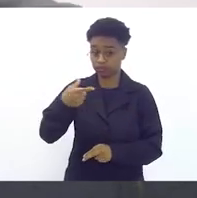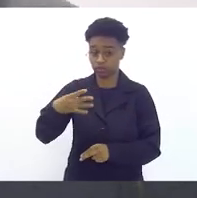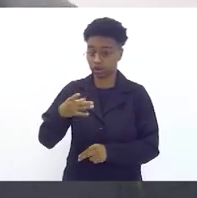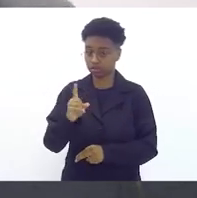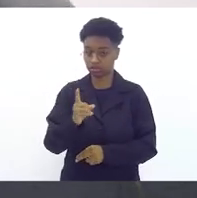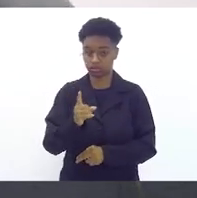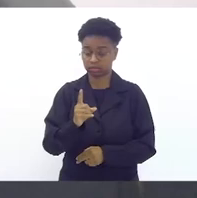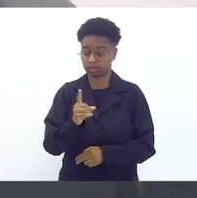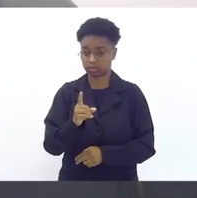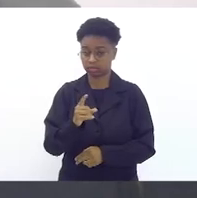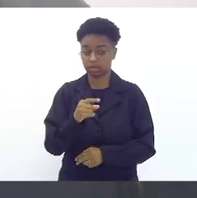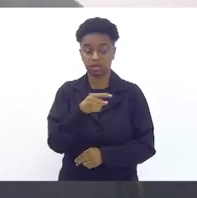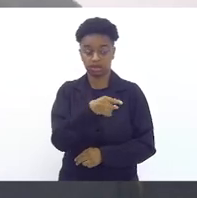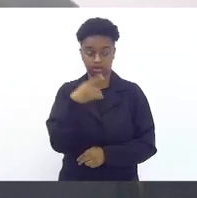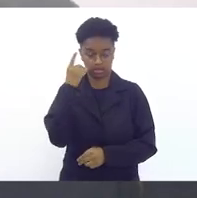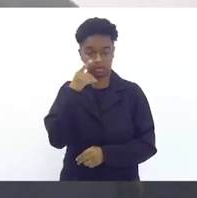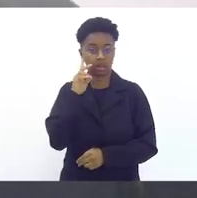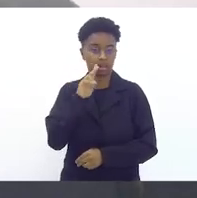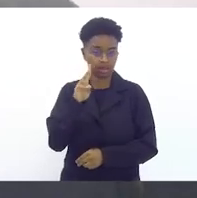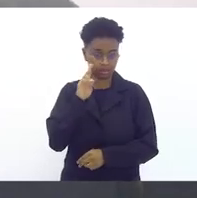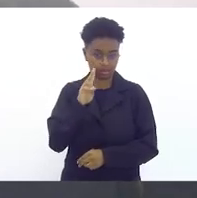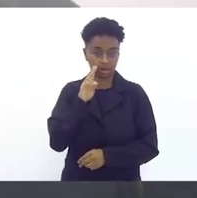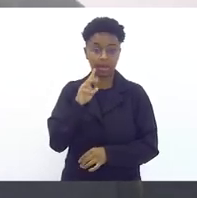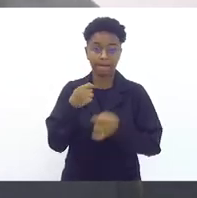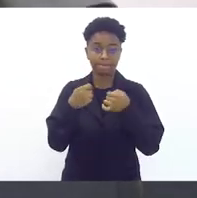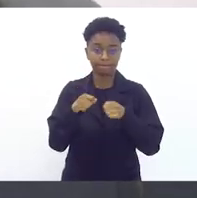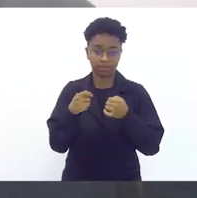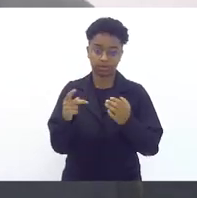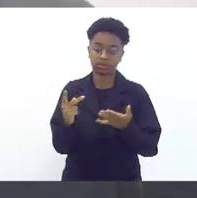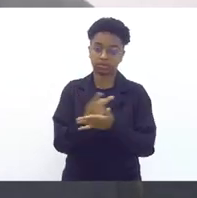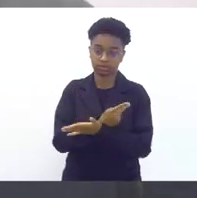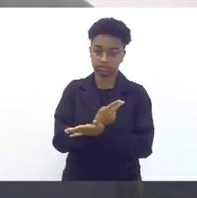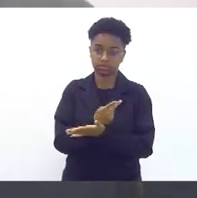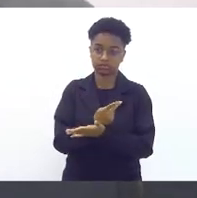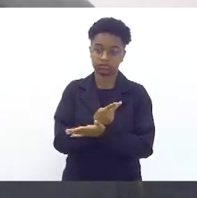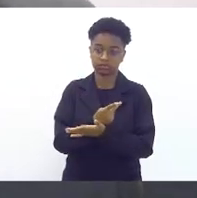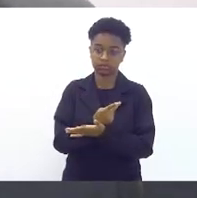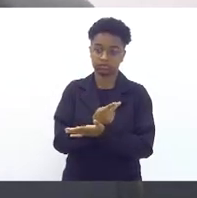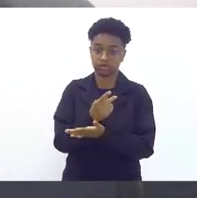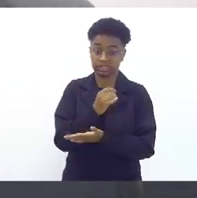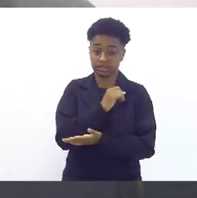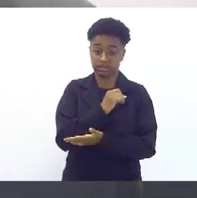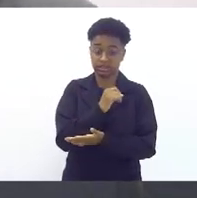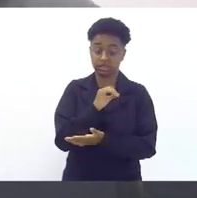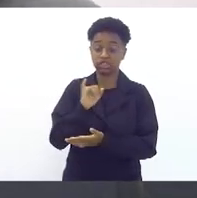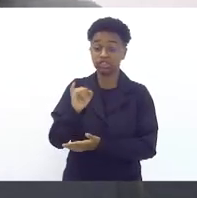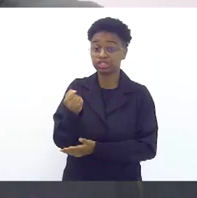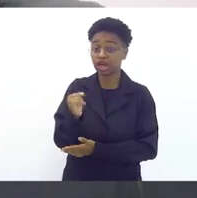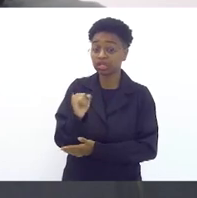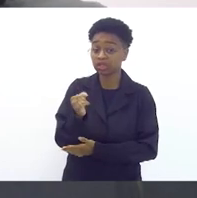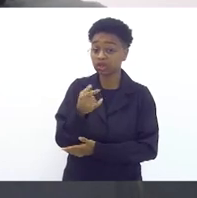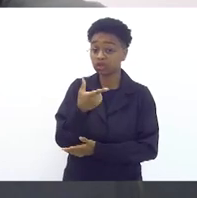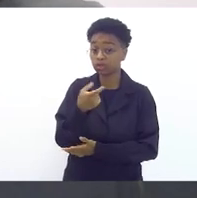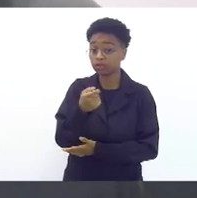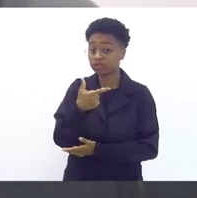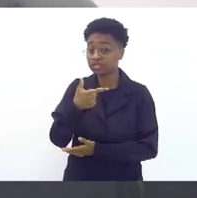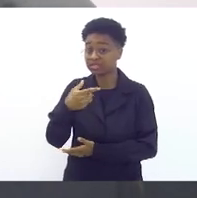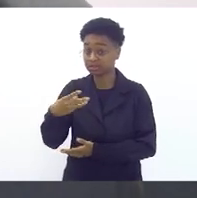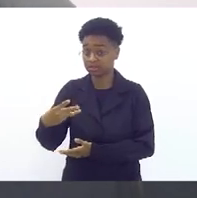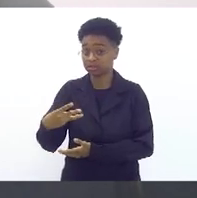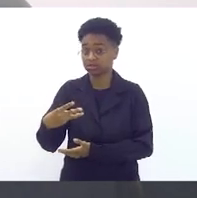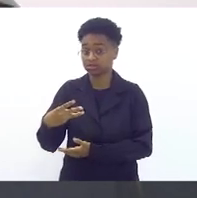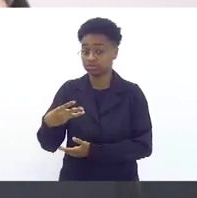Rocha lembra bem disso. Era para ser, se eu salvo de erro de memória, em janeiro de 23. Isso